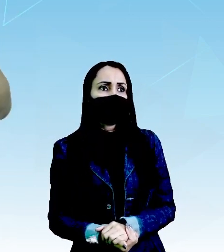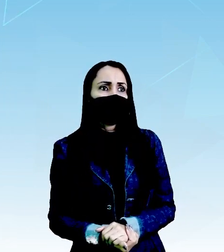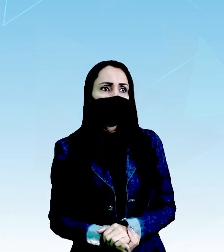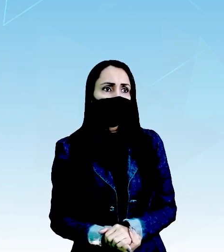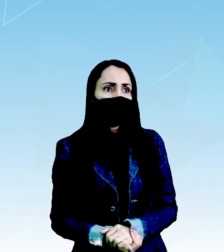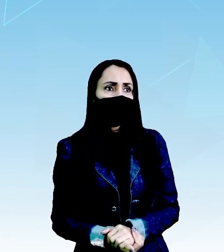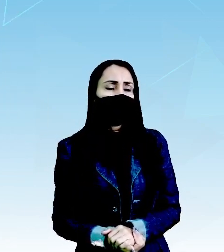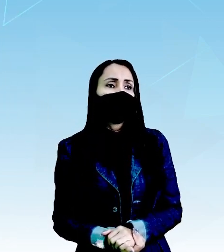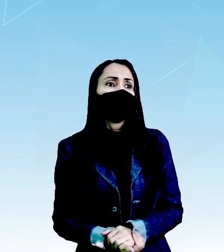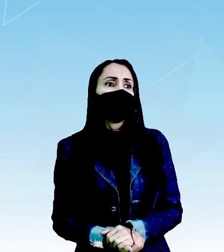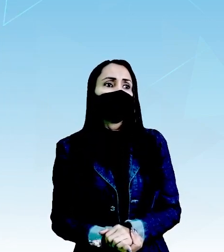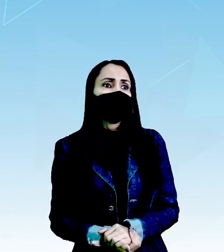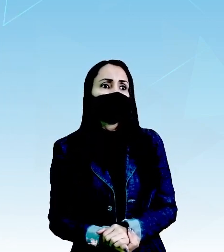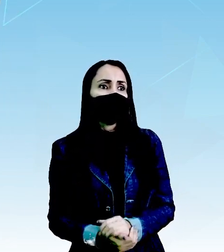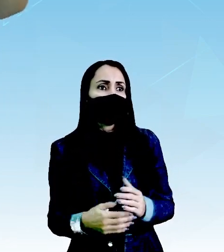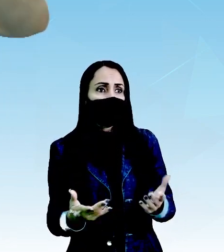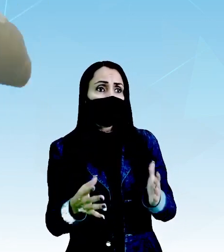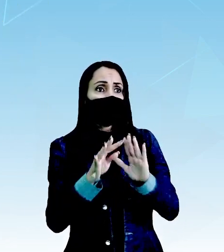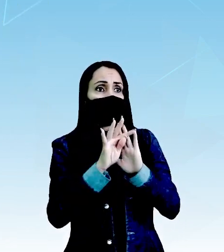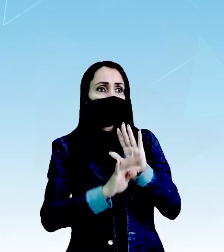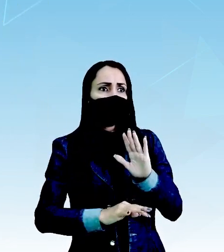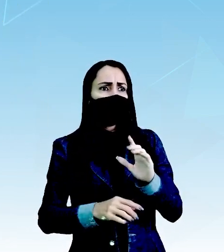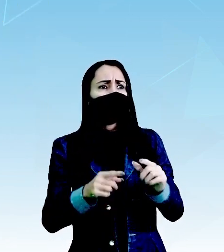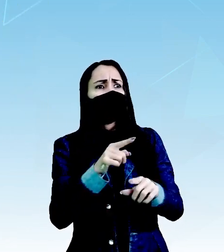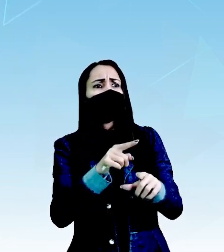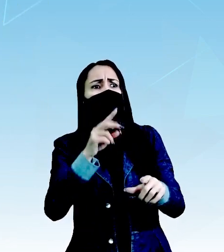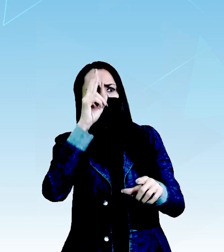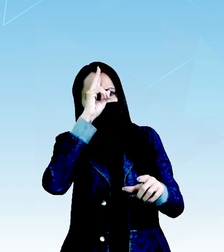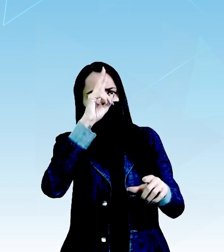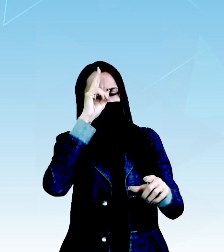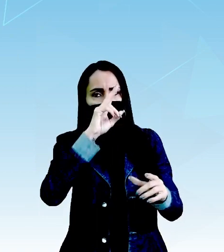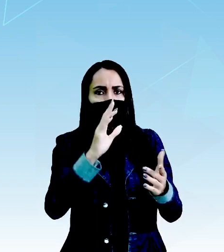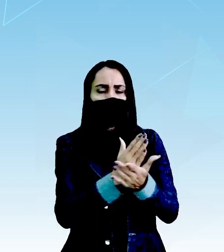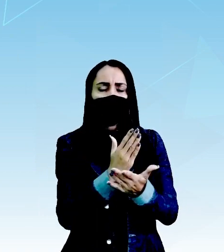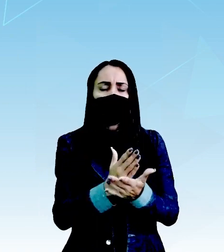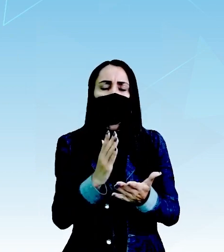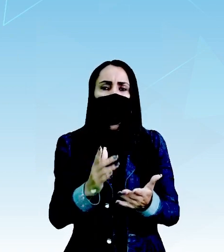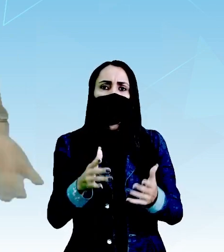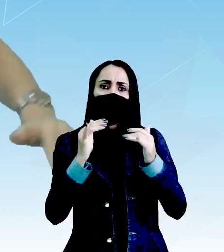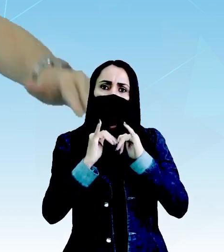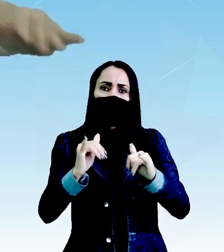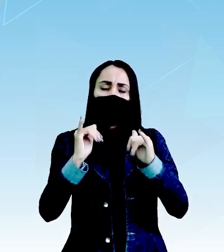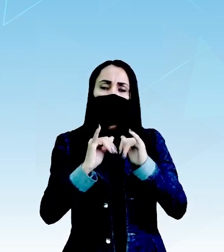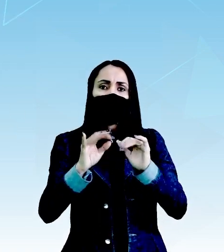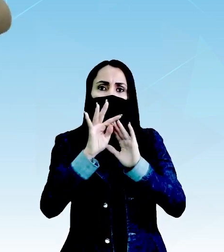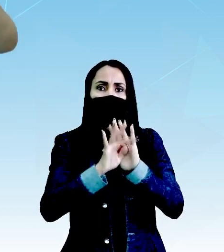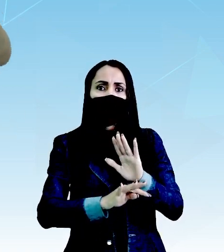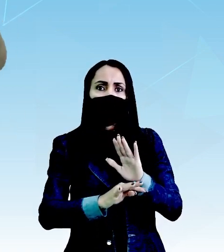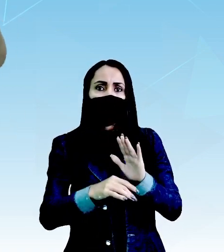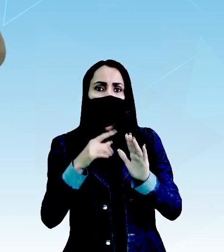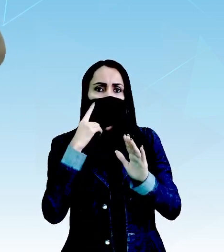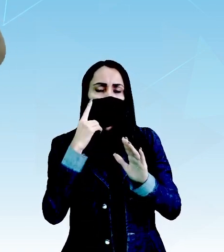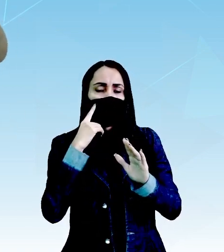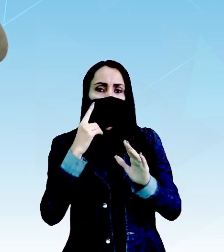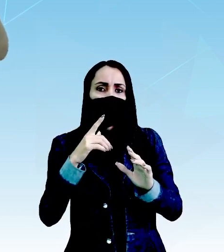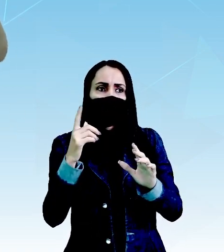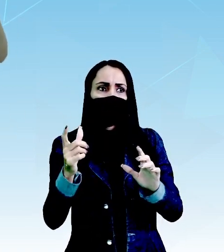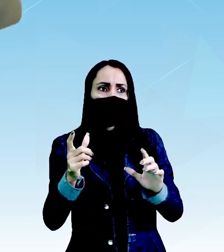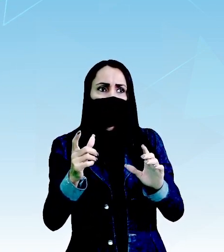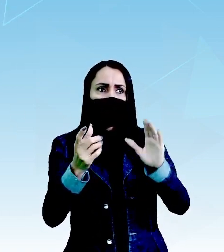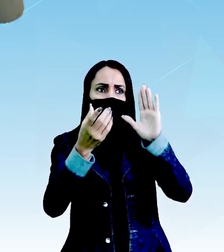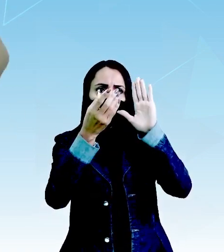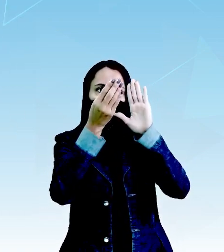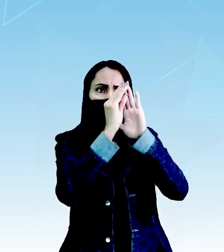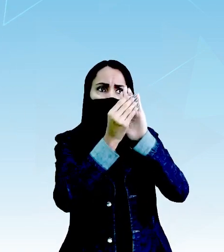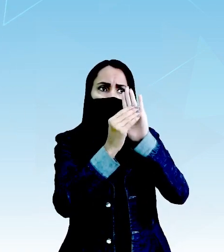ironia subjacente ao texto. Vocês lembram que muitas informações do texto não estão na superfície do texto, e